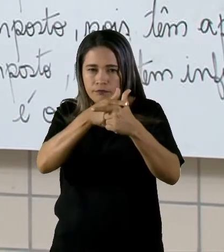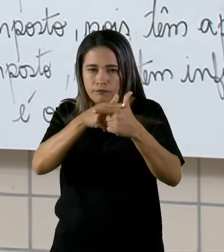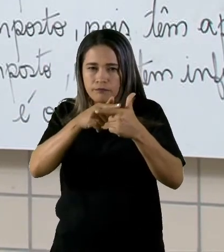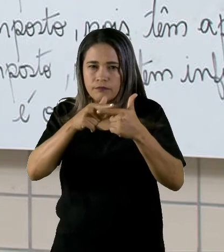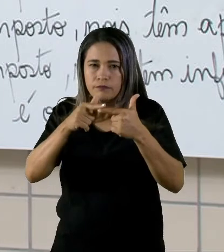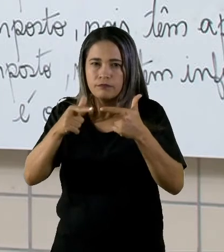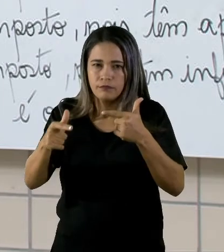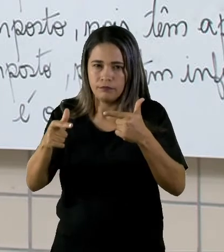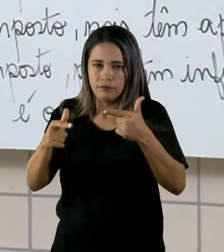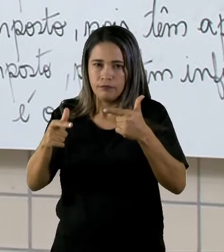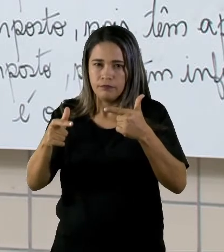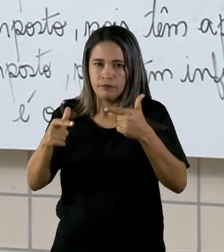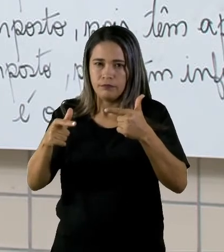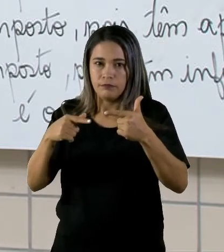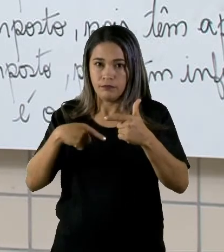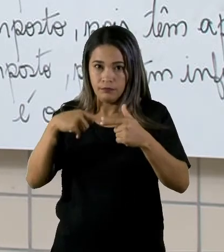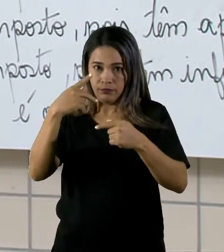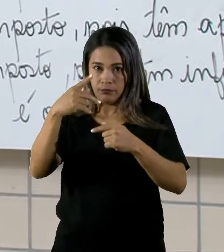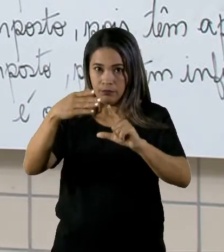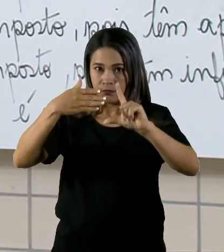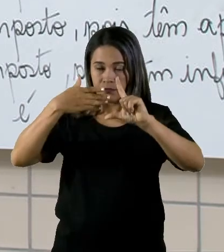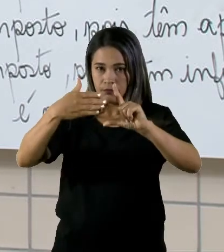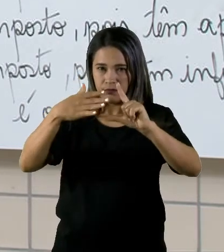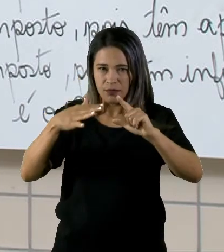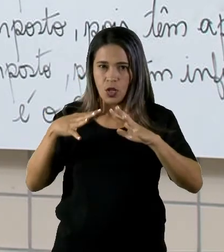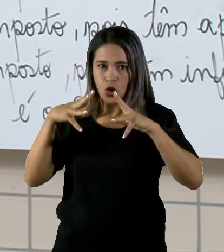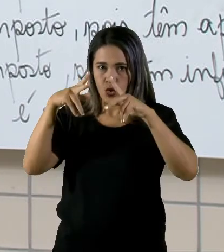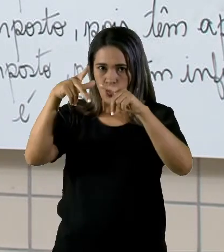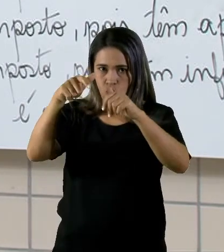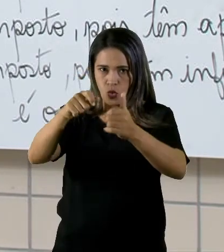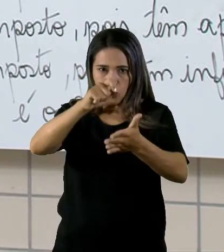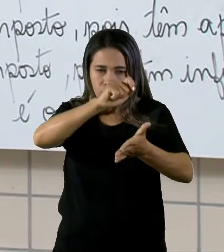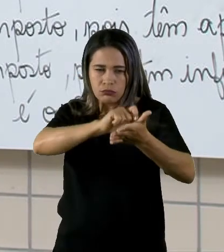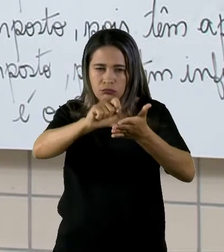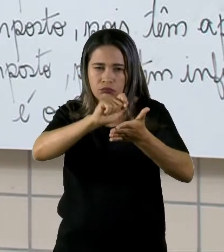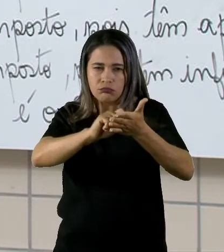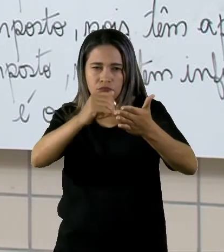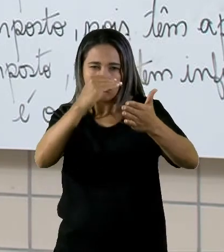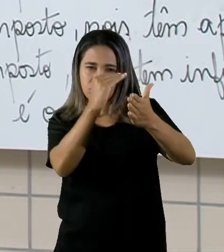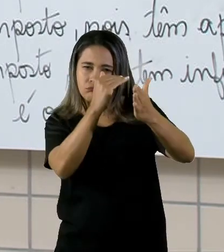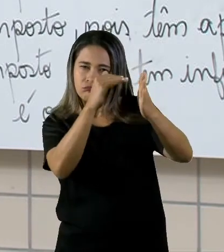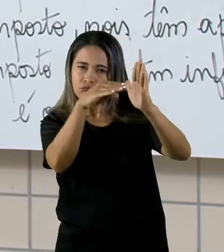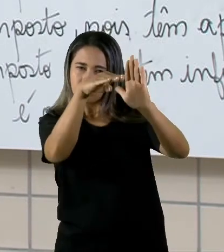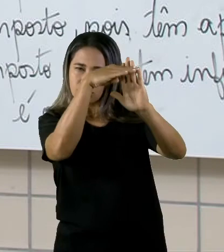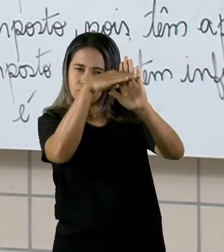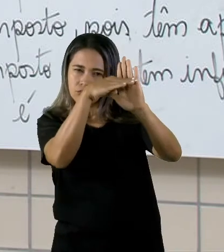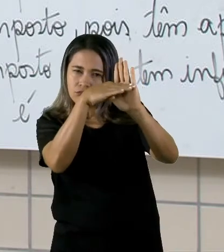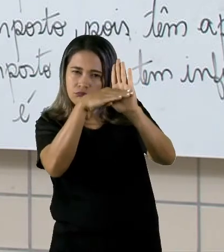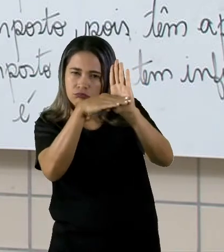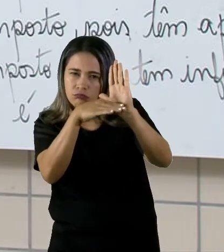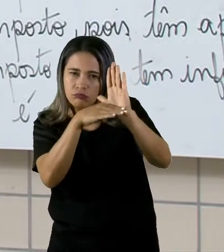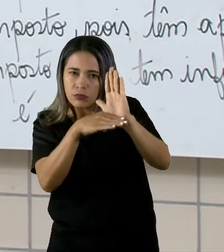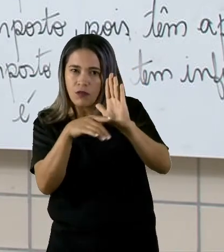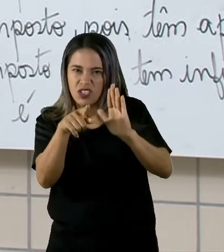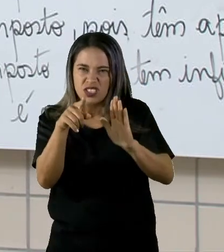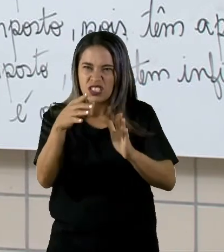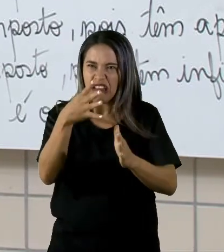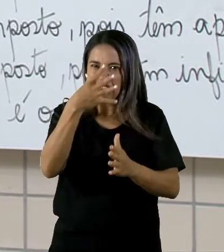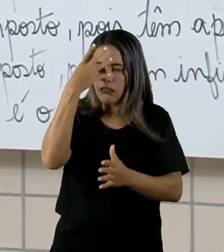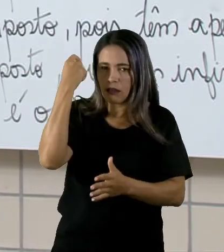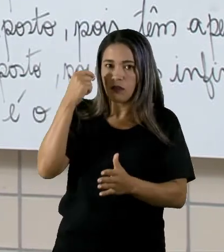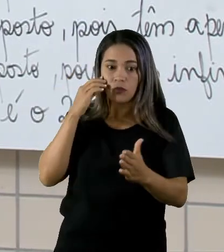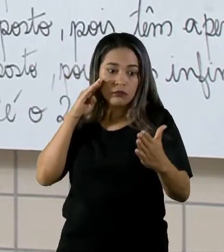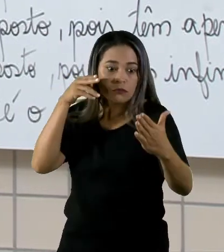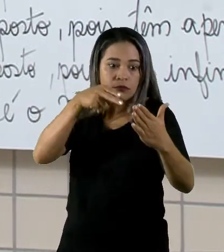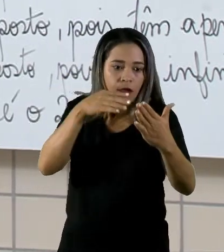muitos. Na sua plataforma você tem todos eles escritos um a um, para você, quando não souber, você recorrer a